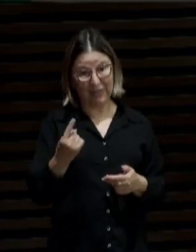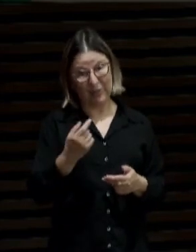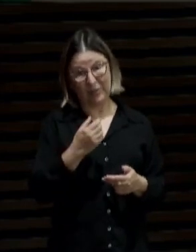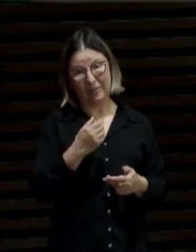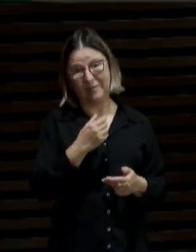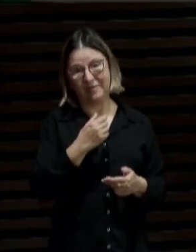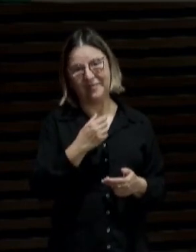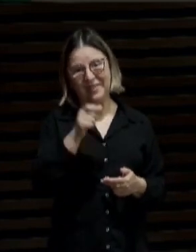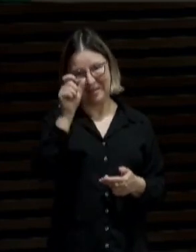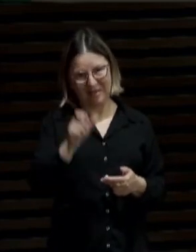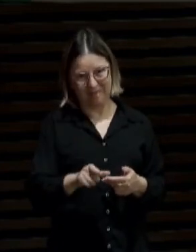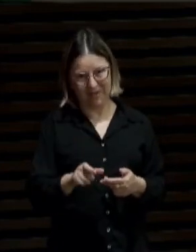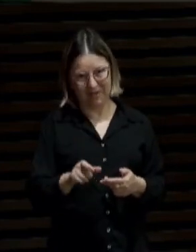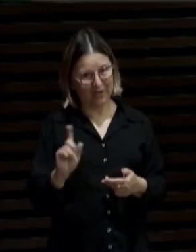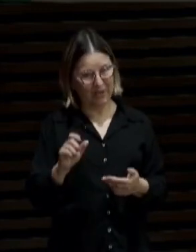morreu.